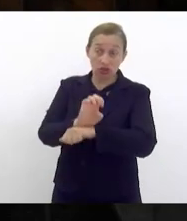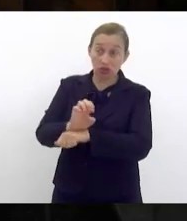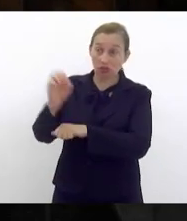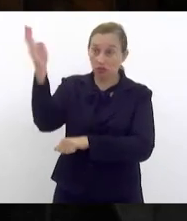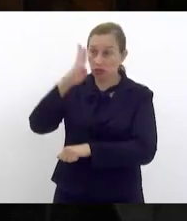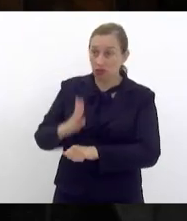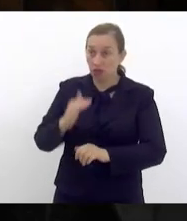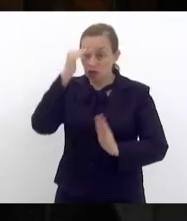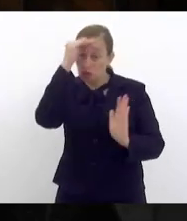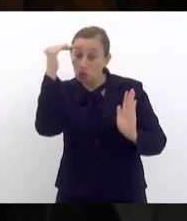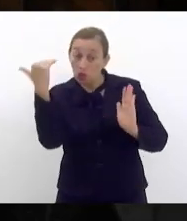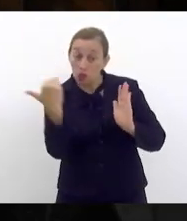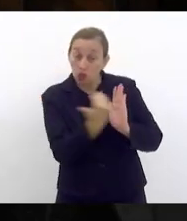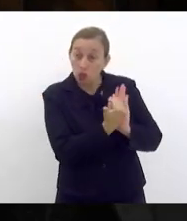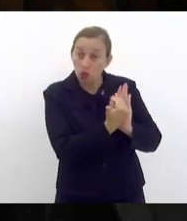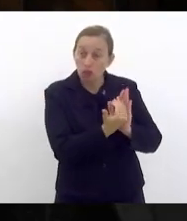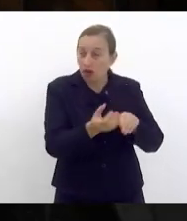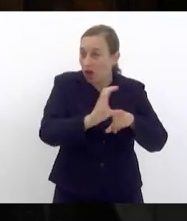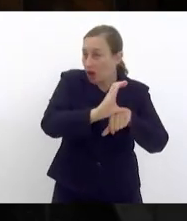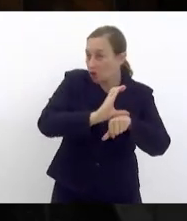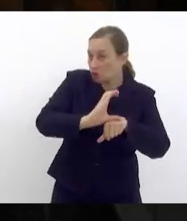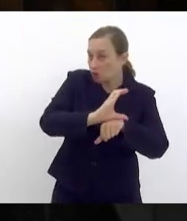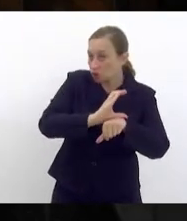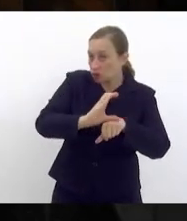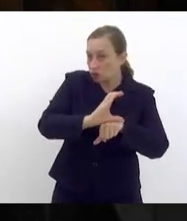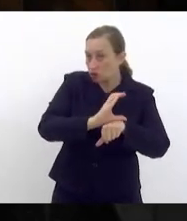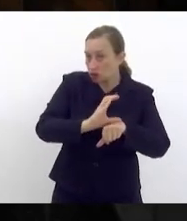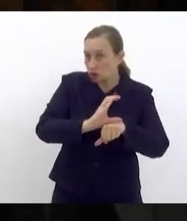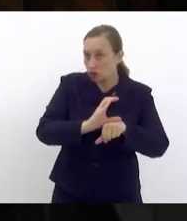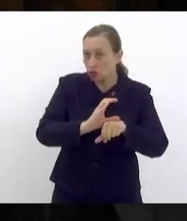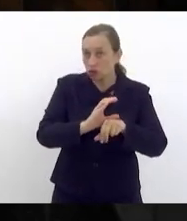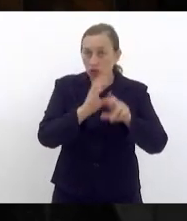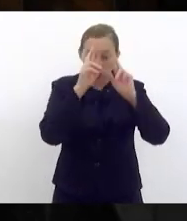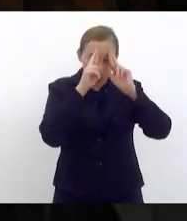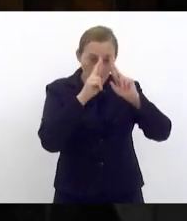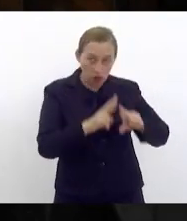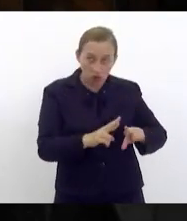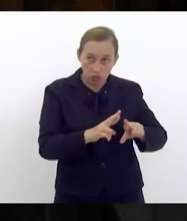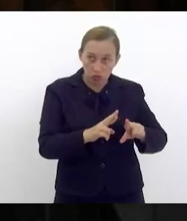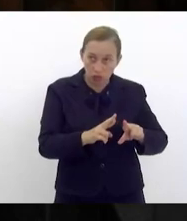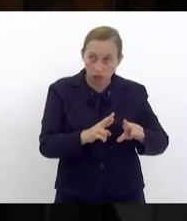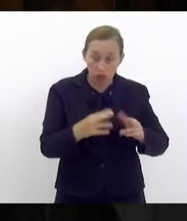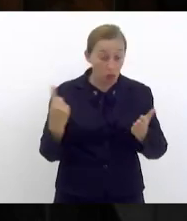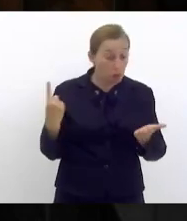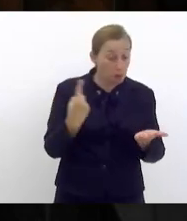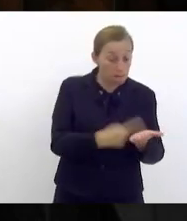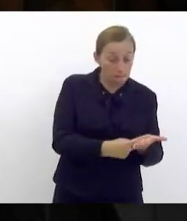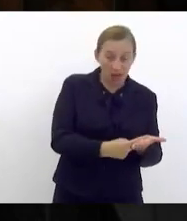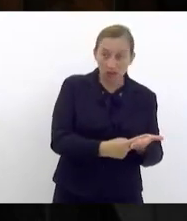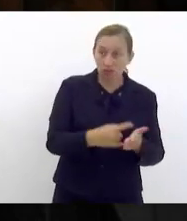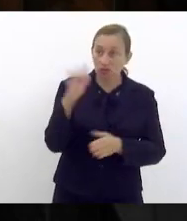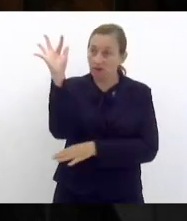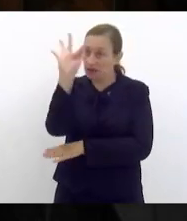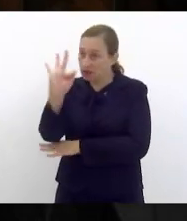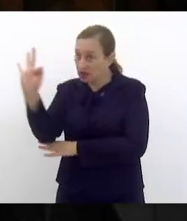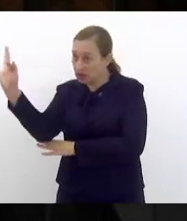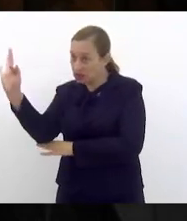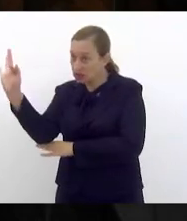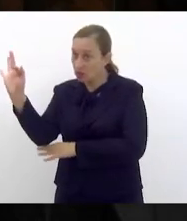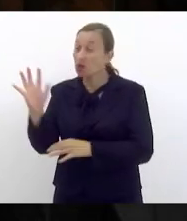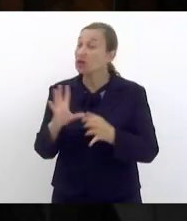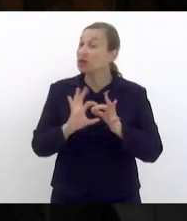cumpra a Constituição em respeito ao Pacto Federativo e